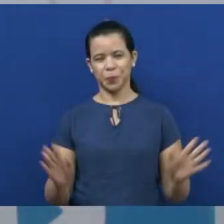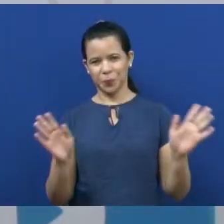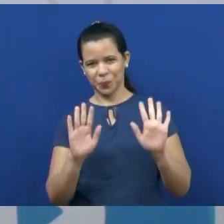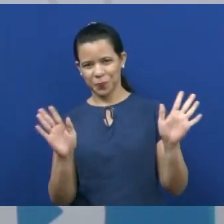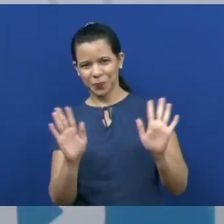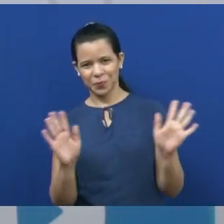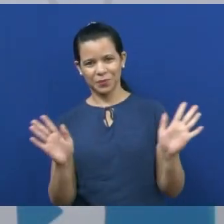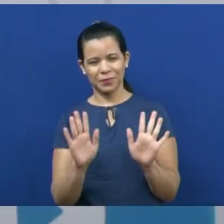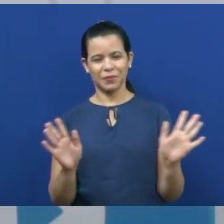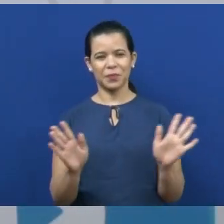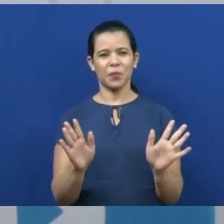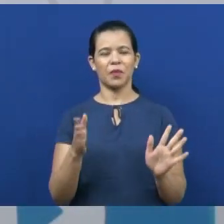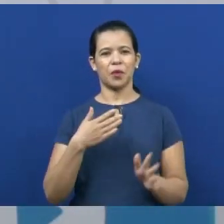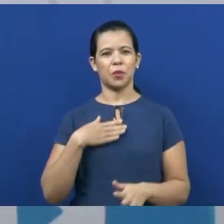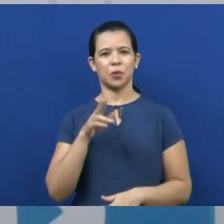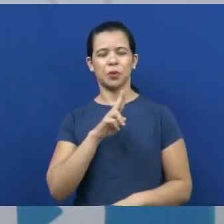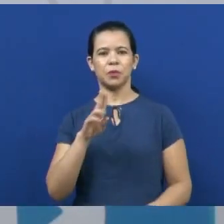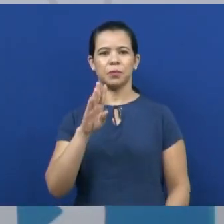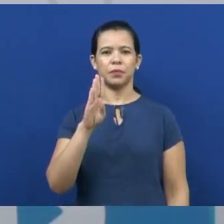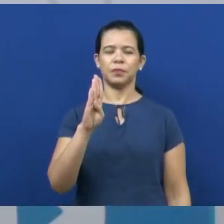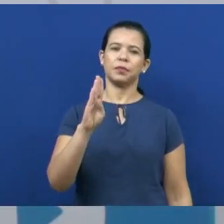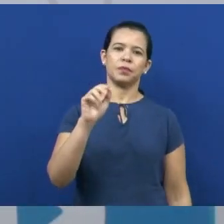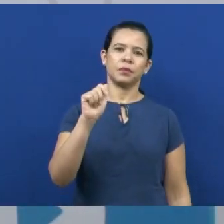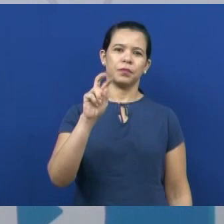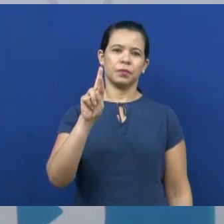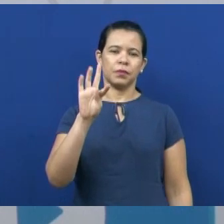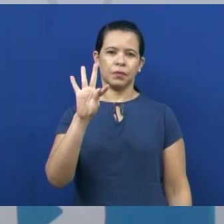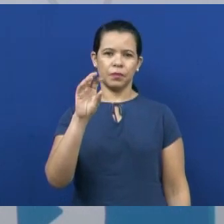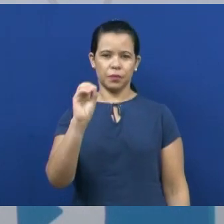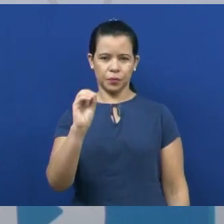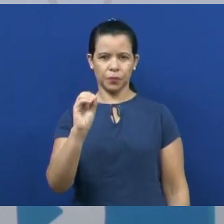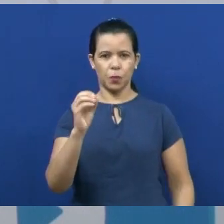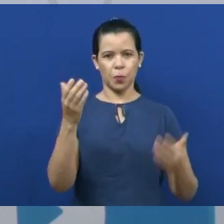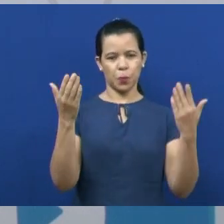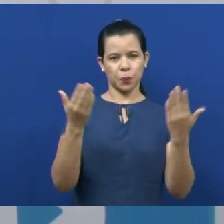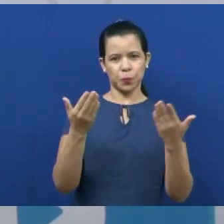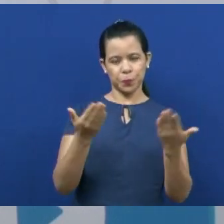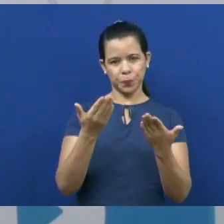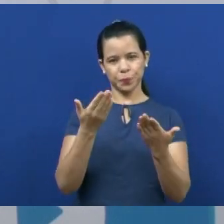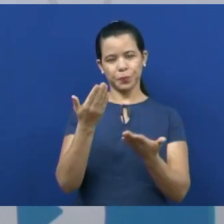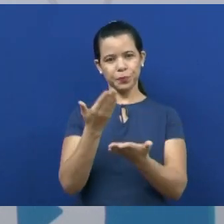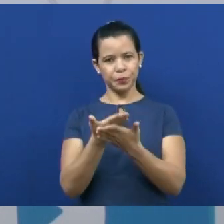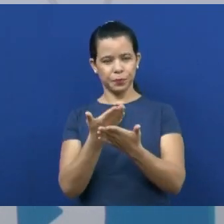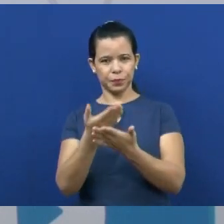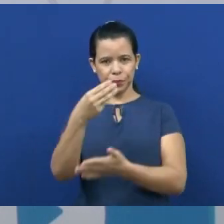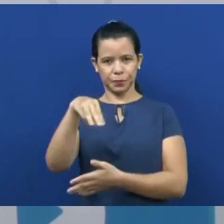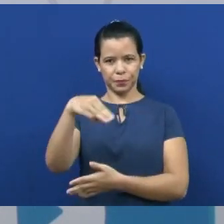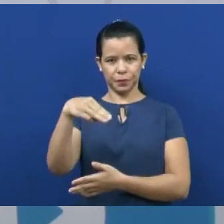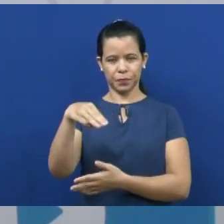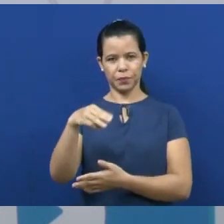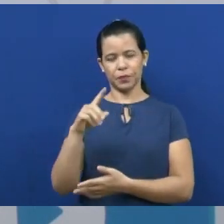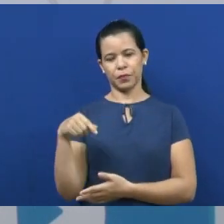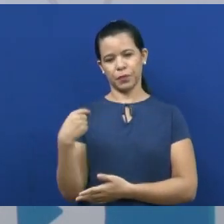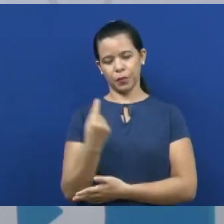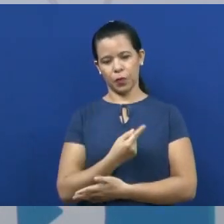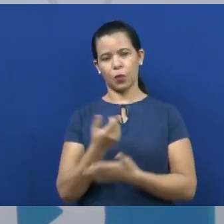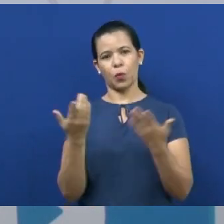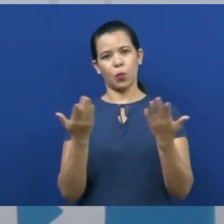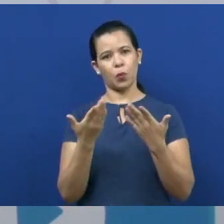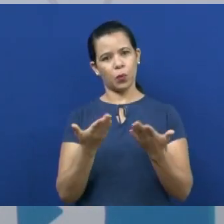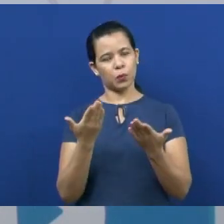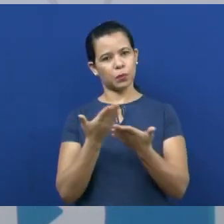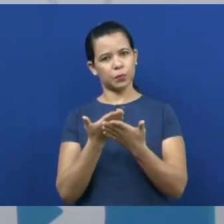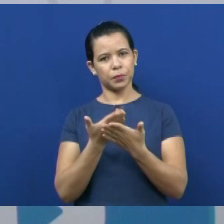Olá pessoal, meu nome é Bartô e hoje nós vamos a mais uma aula de matemática. Nós vamos trabalhar nessa